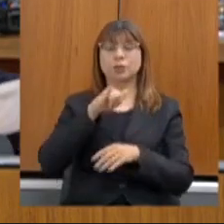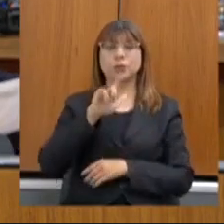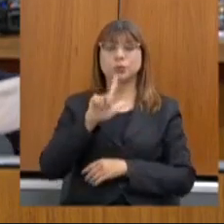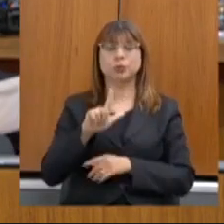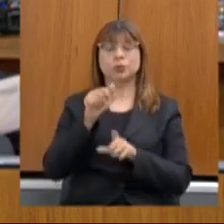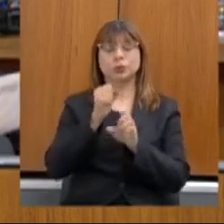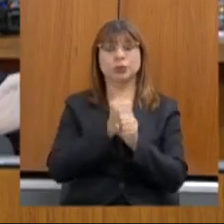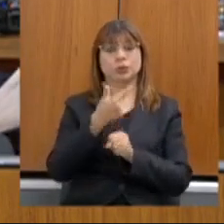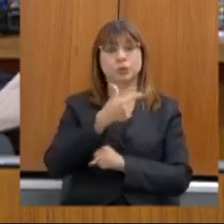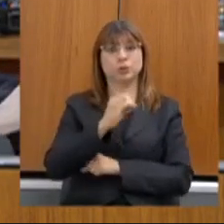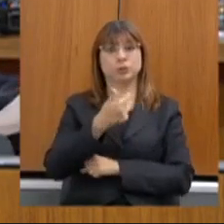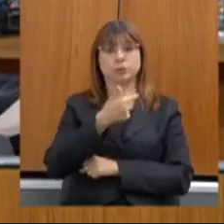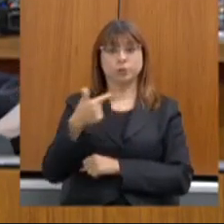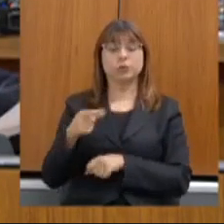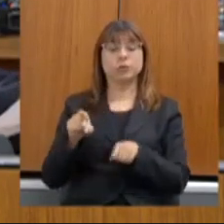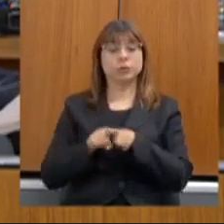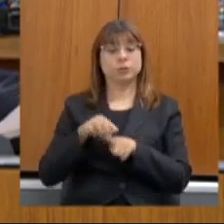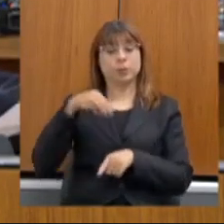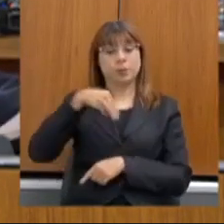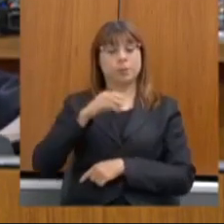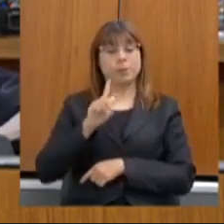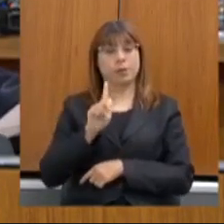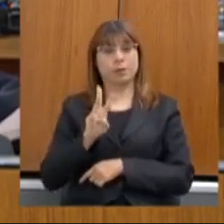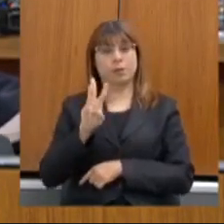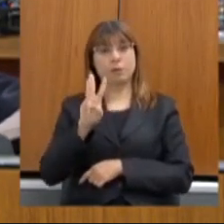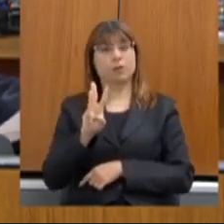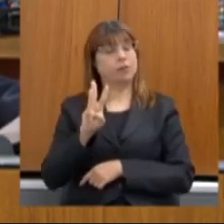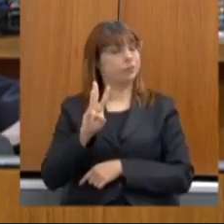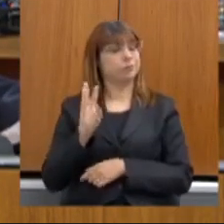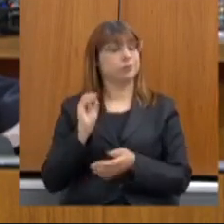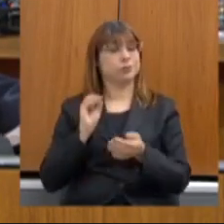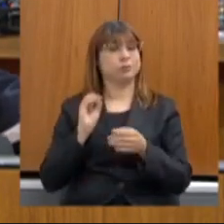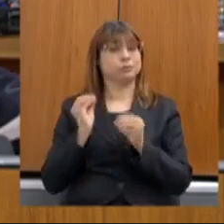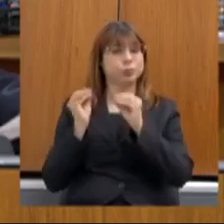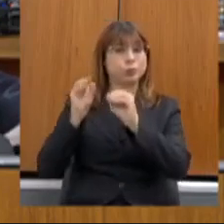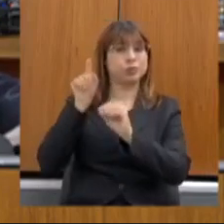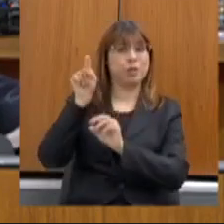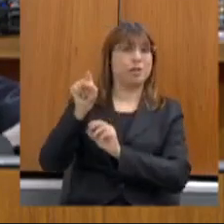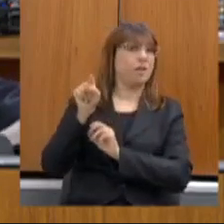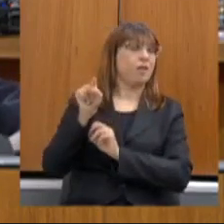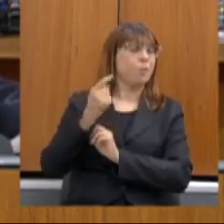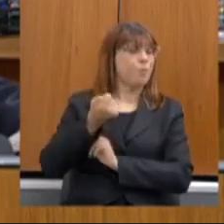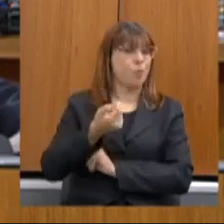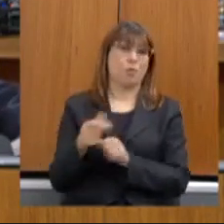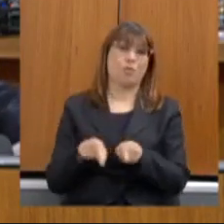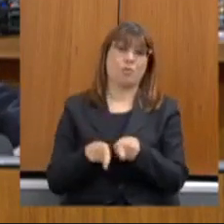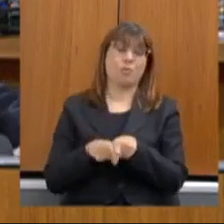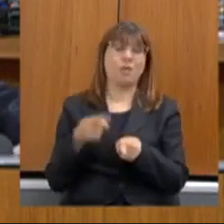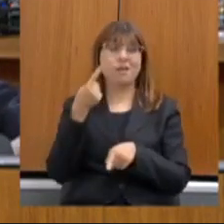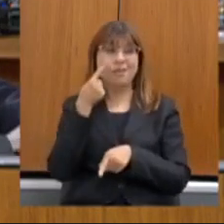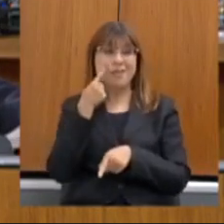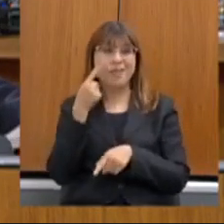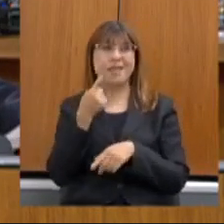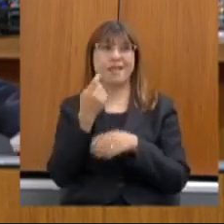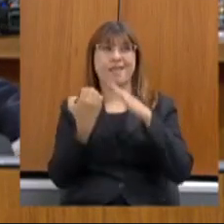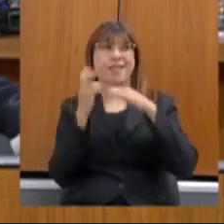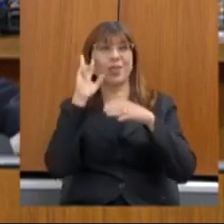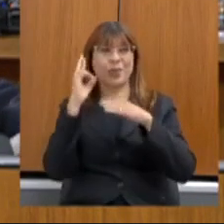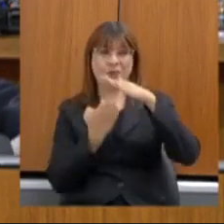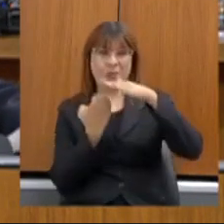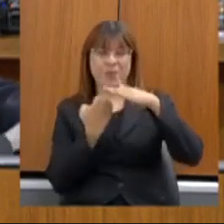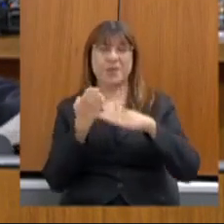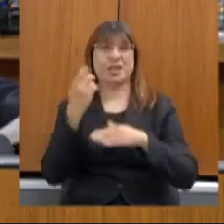o megawatts instalado também é muito pouco então quando a gente vê empresários né São Paulo